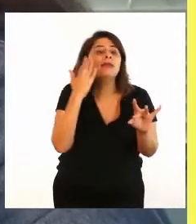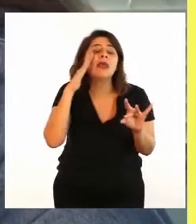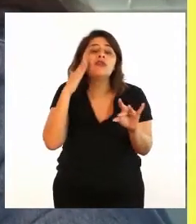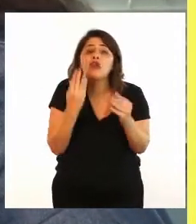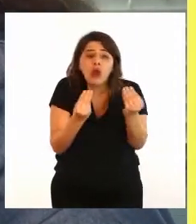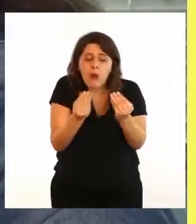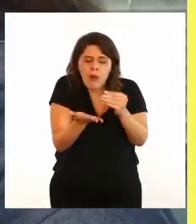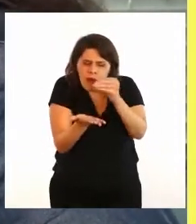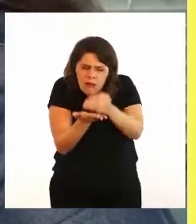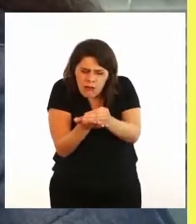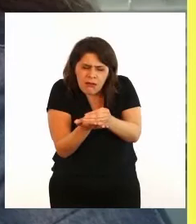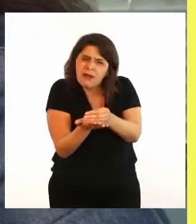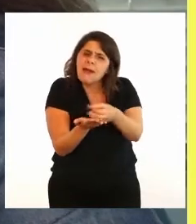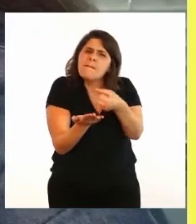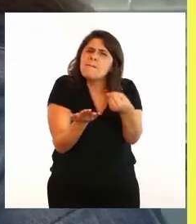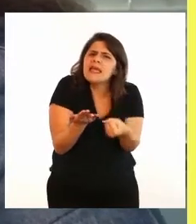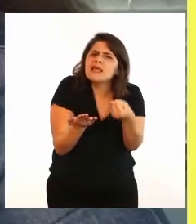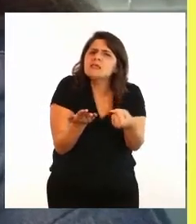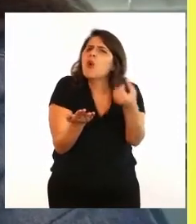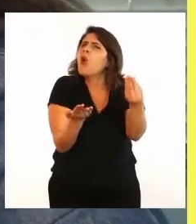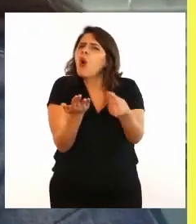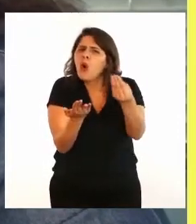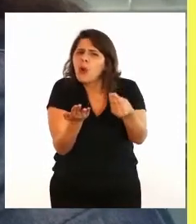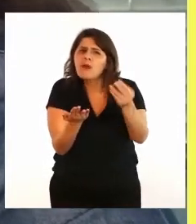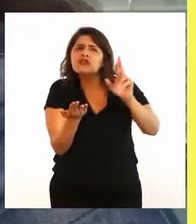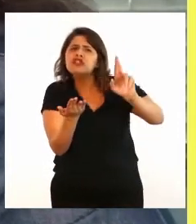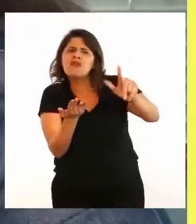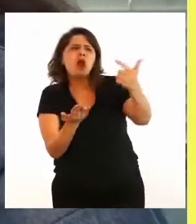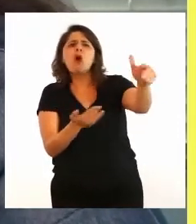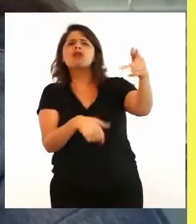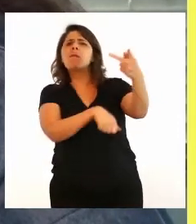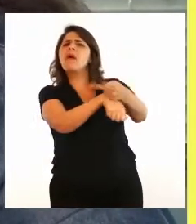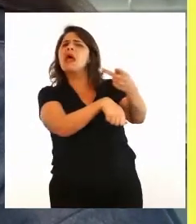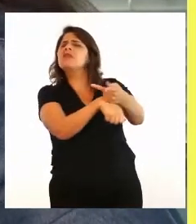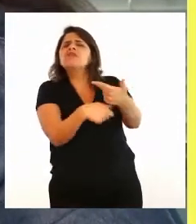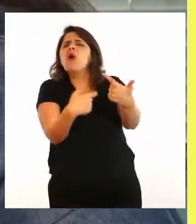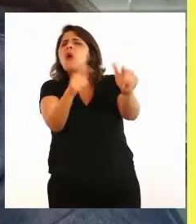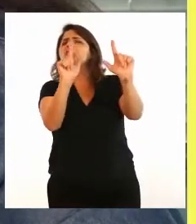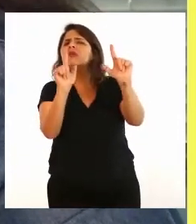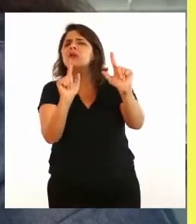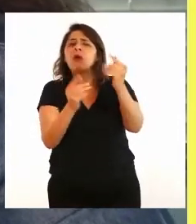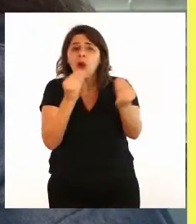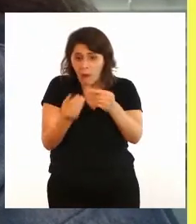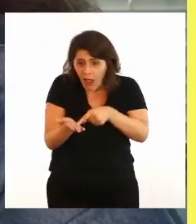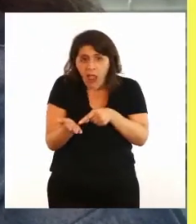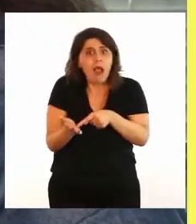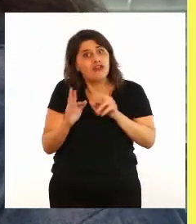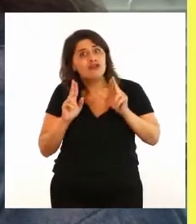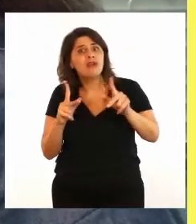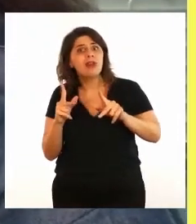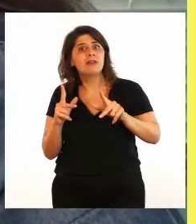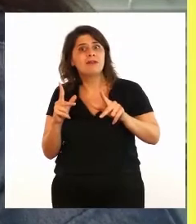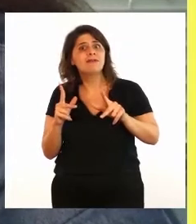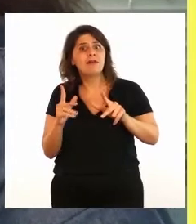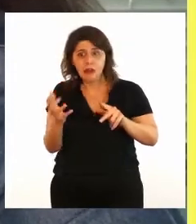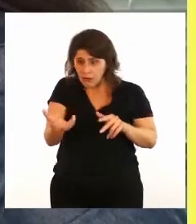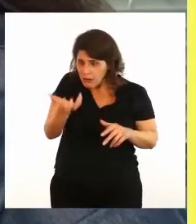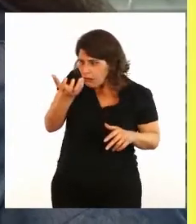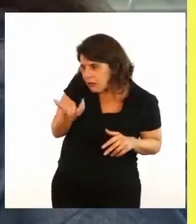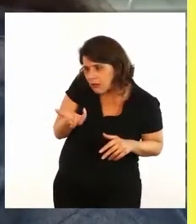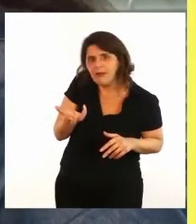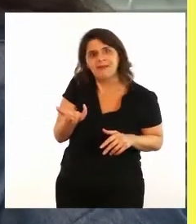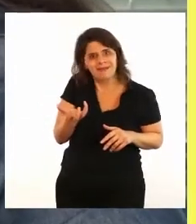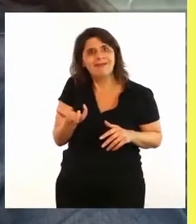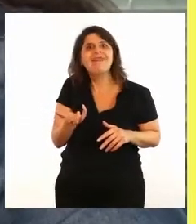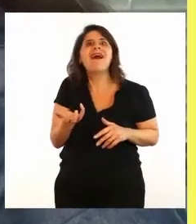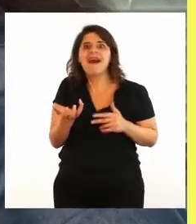meteorito, sentir qual é a diferença dele para uma rocha terrestre. E às vezes eu faço uma pergunta, duas